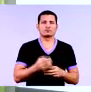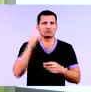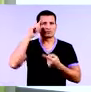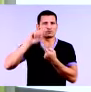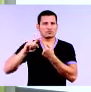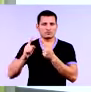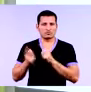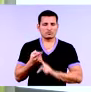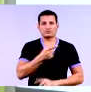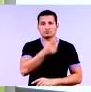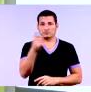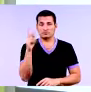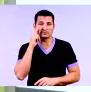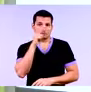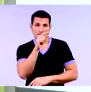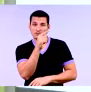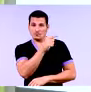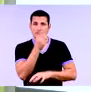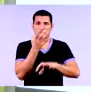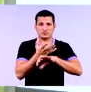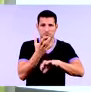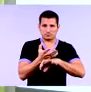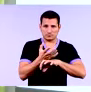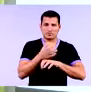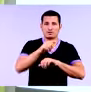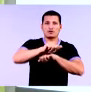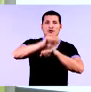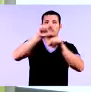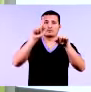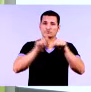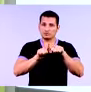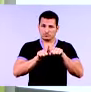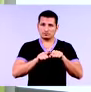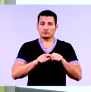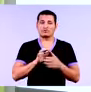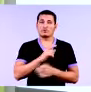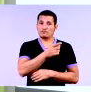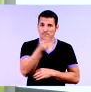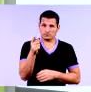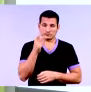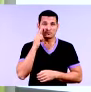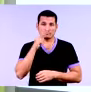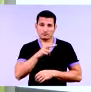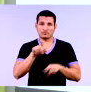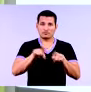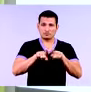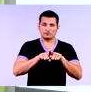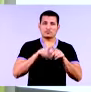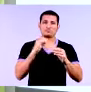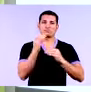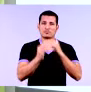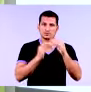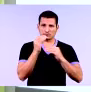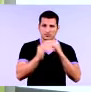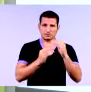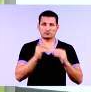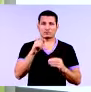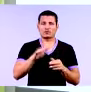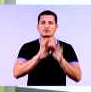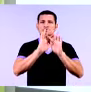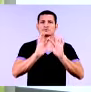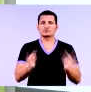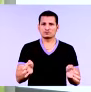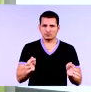lá na disciplina de algoritmos e que vocês estão vendo na disciplina de banco de dados é muito